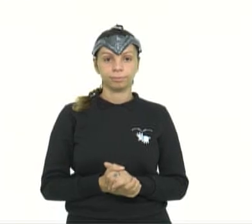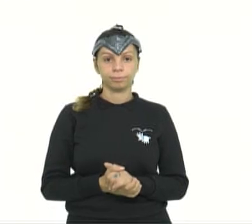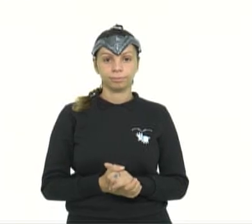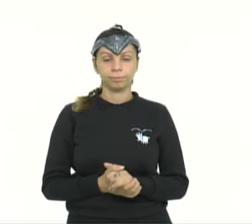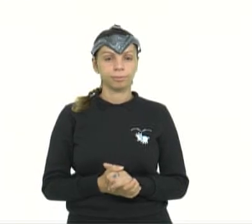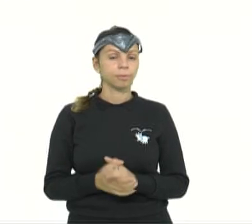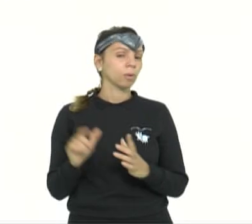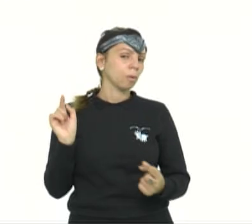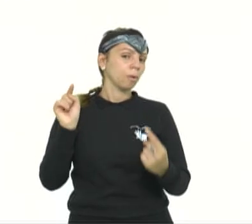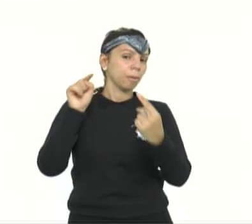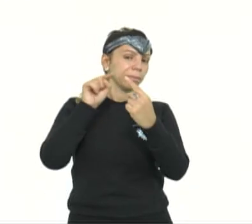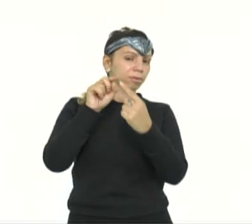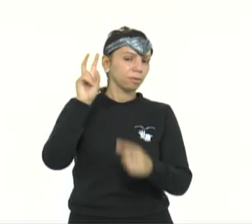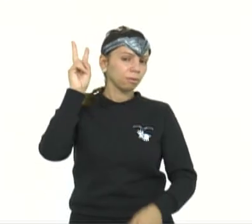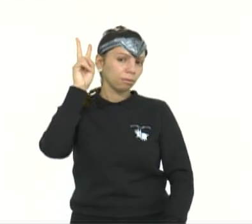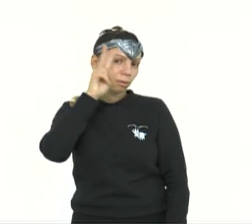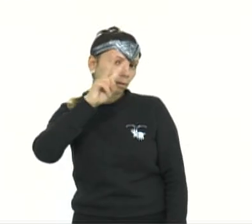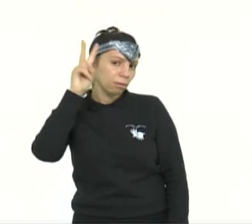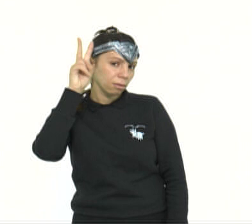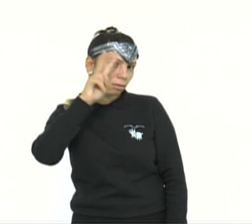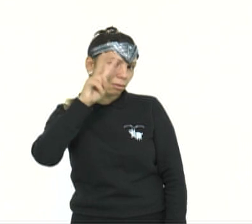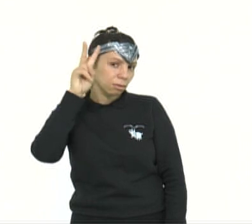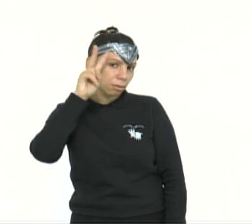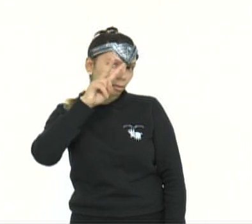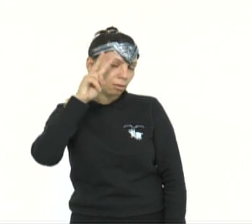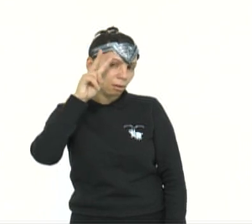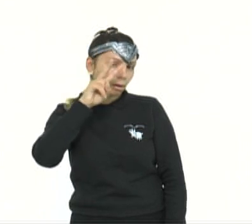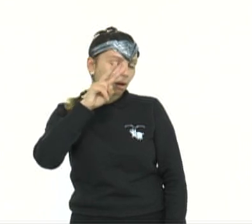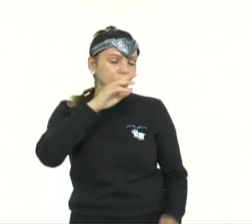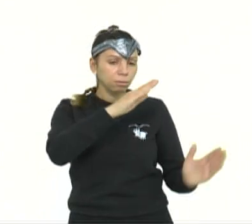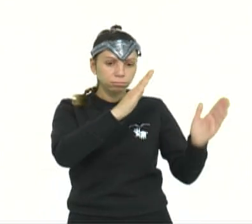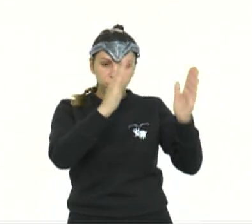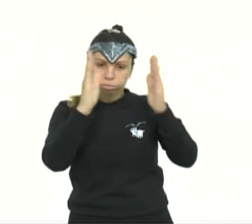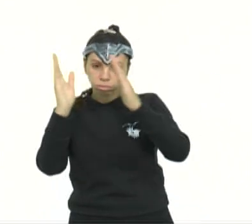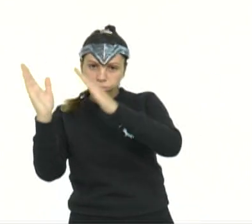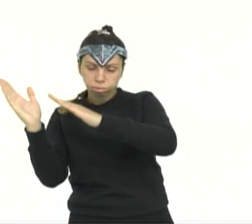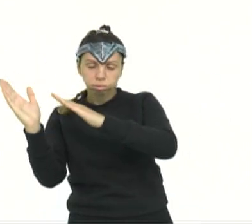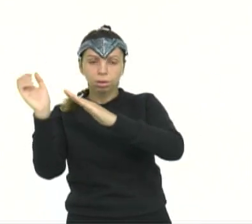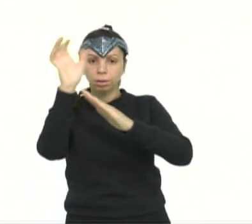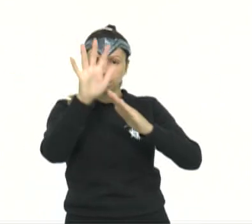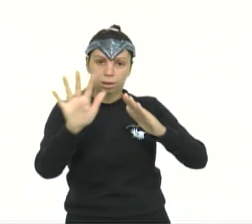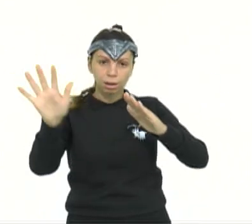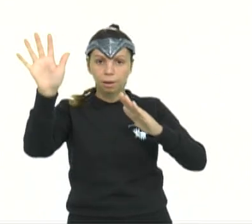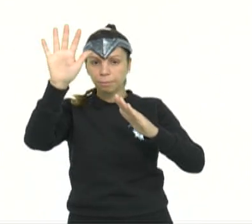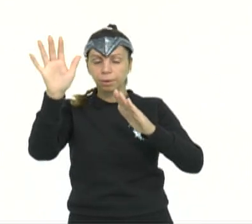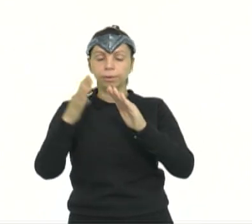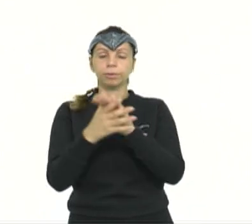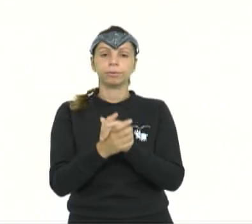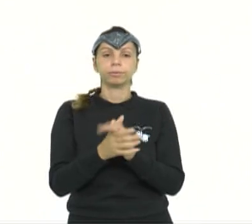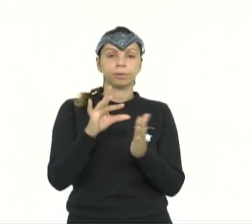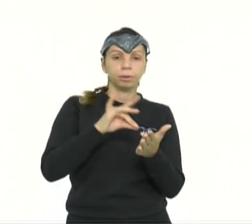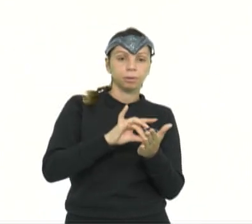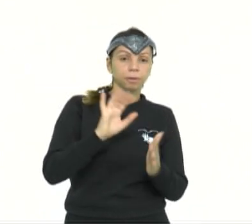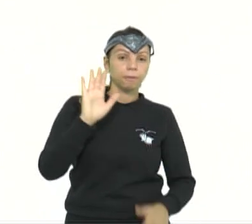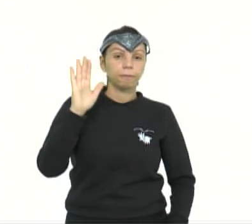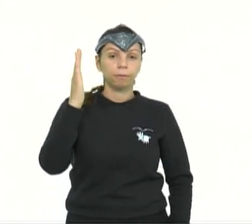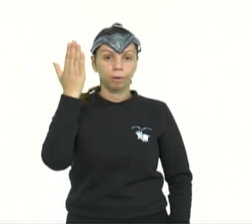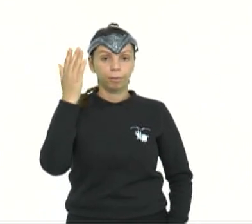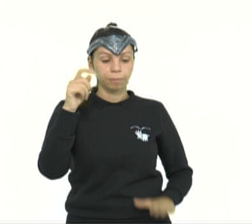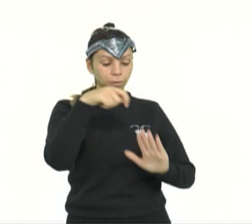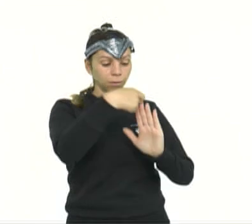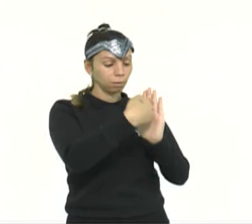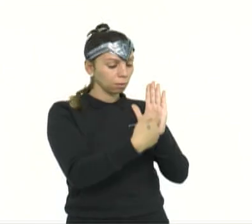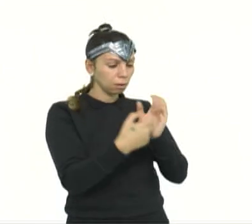uma história através de imagens, true or false? Ter textos grandes, true